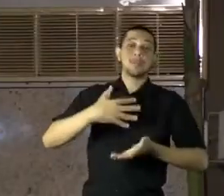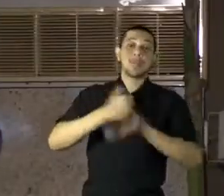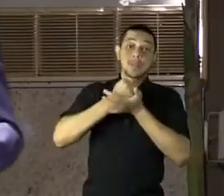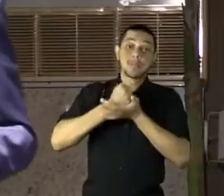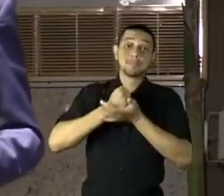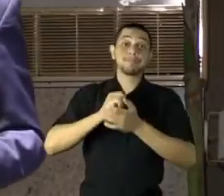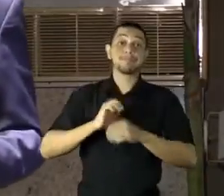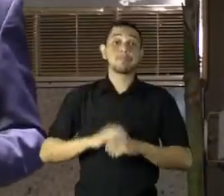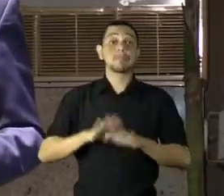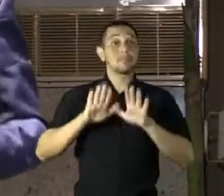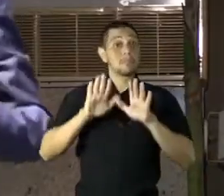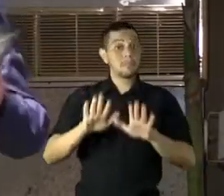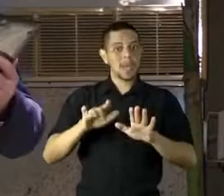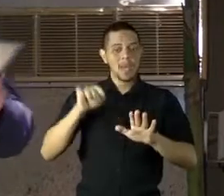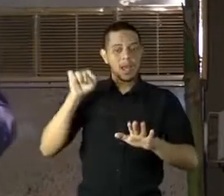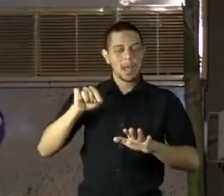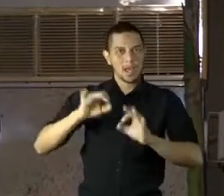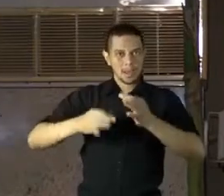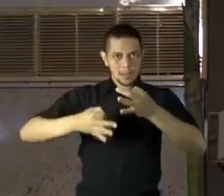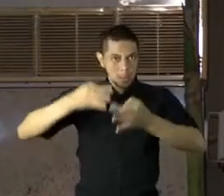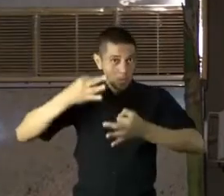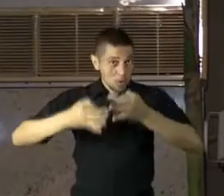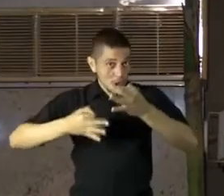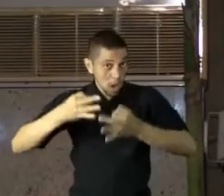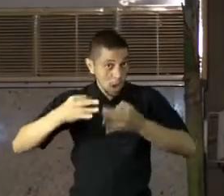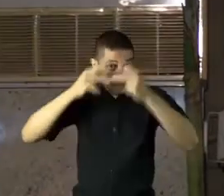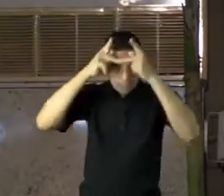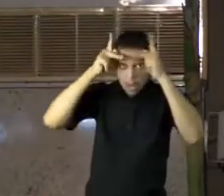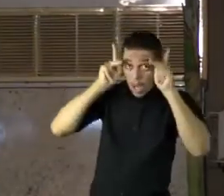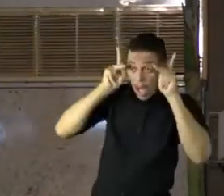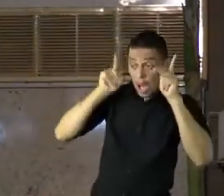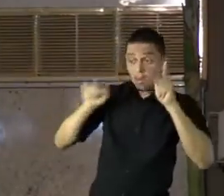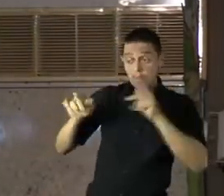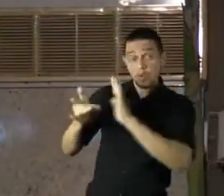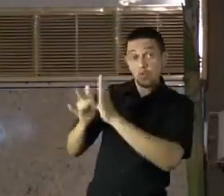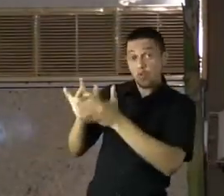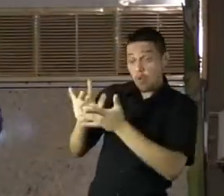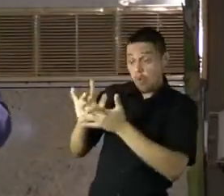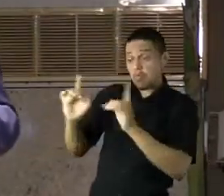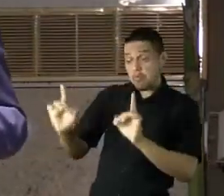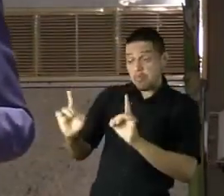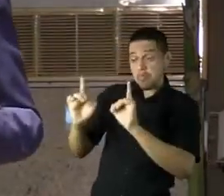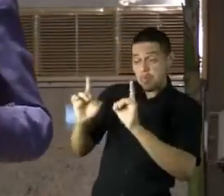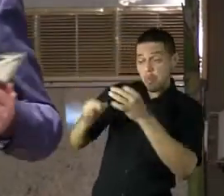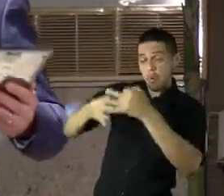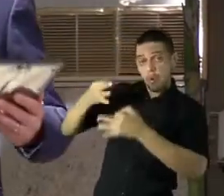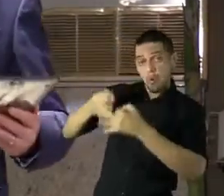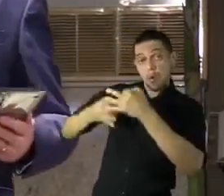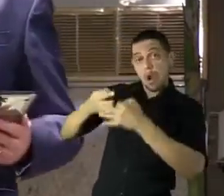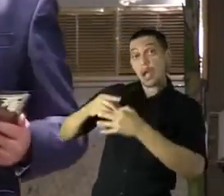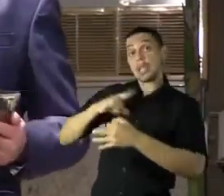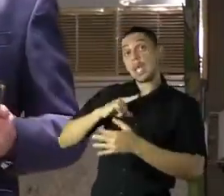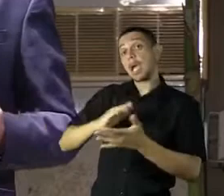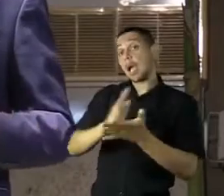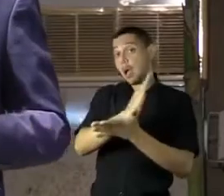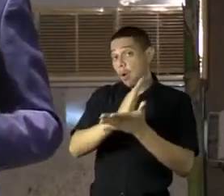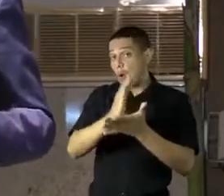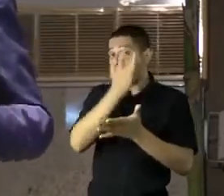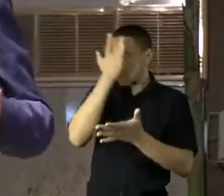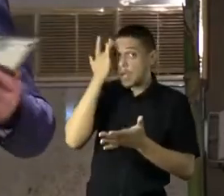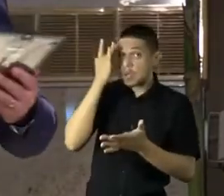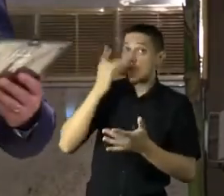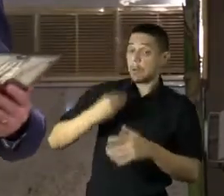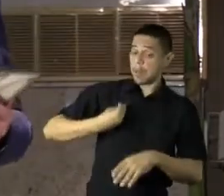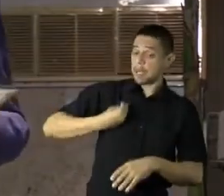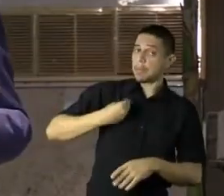é mas nesse tribunal que estava agora estabelecido nós temos ali algumas pessoas participando os